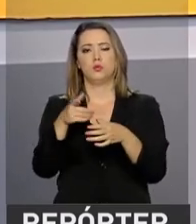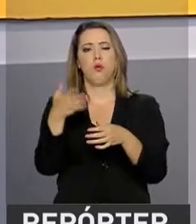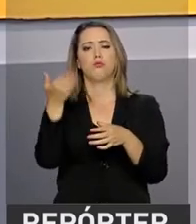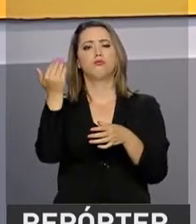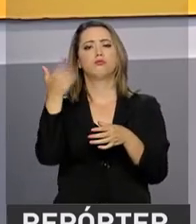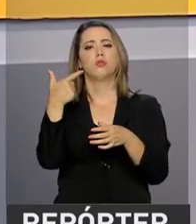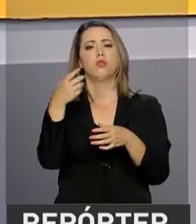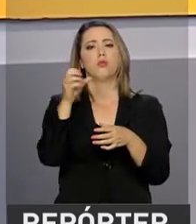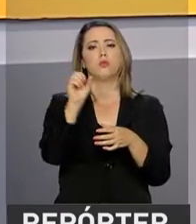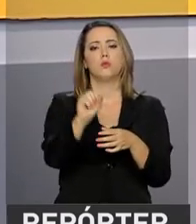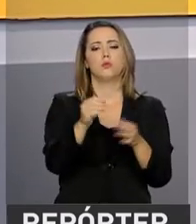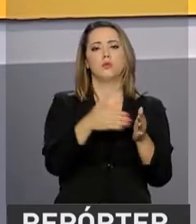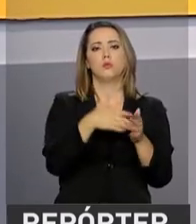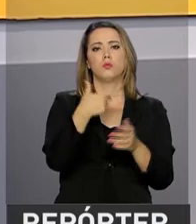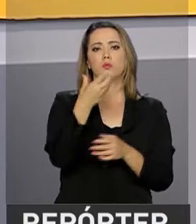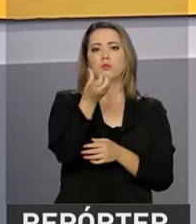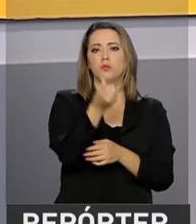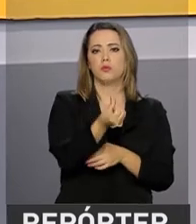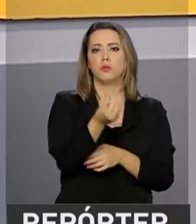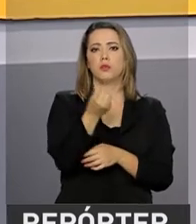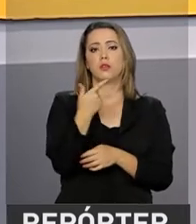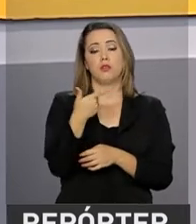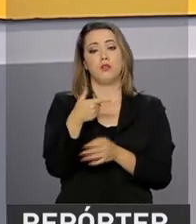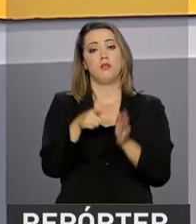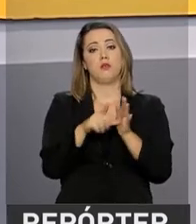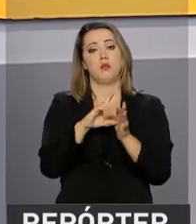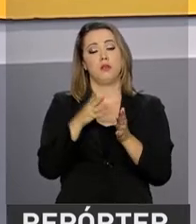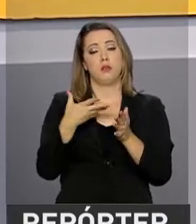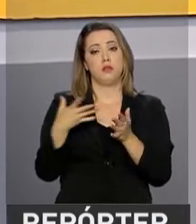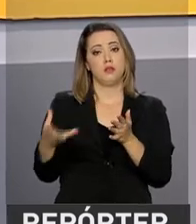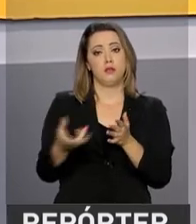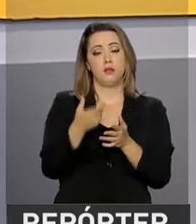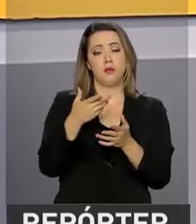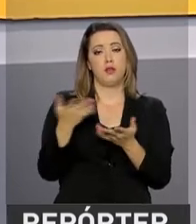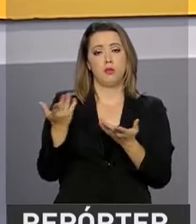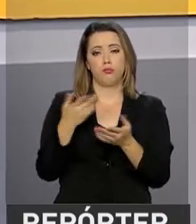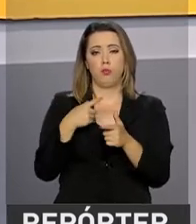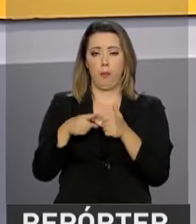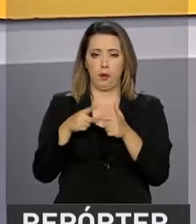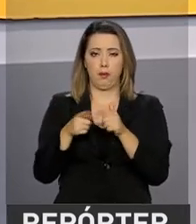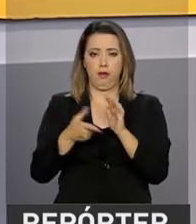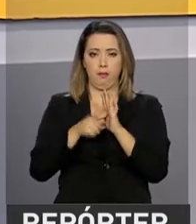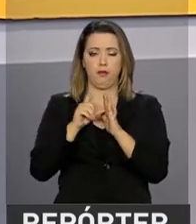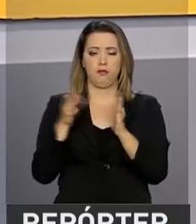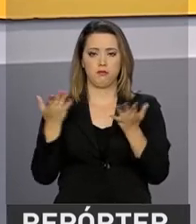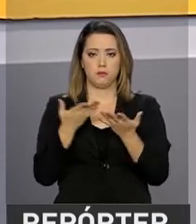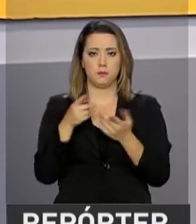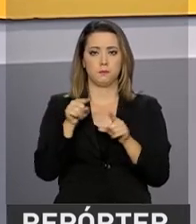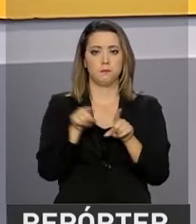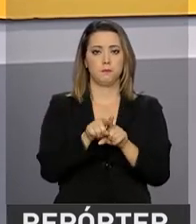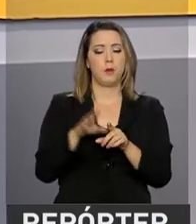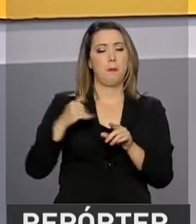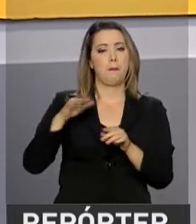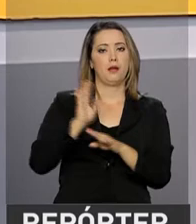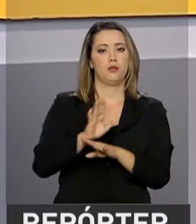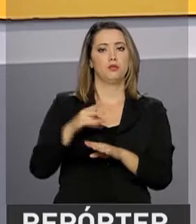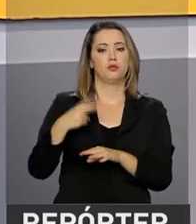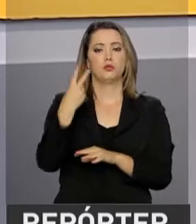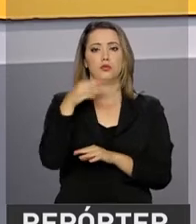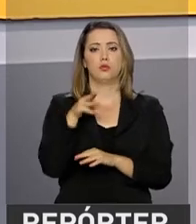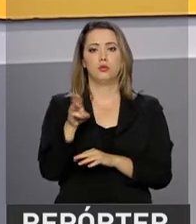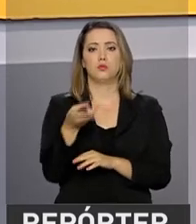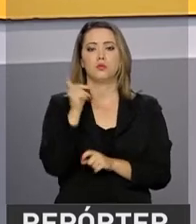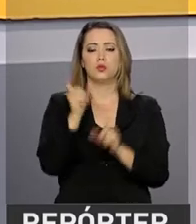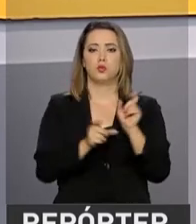de 2008 a 2016 que deixarão a malha fina serão beneficiados mais de 2 milhões de contribuintes